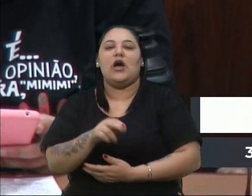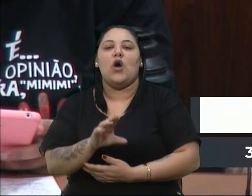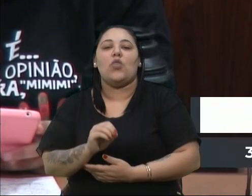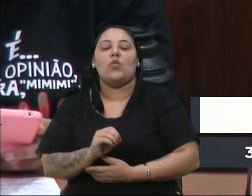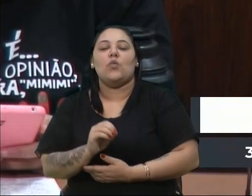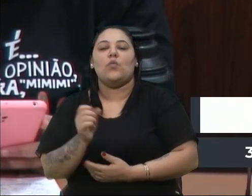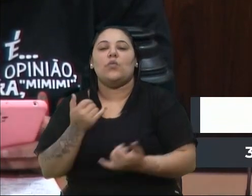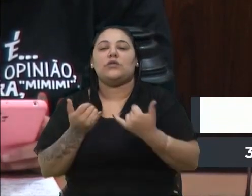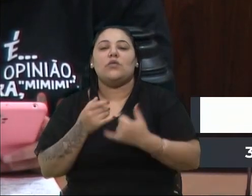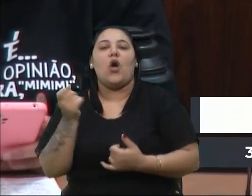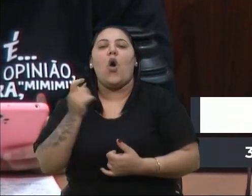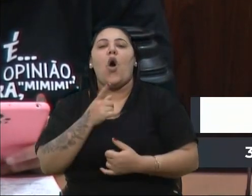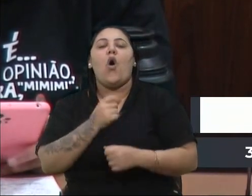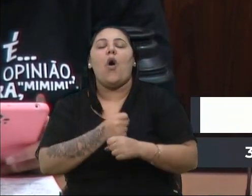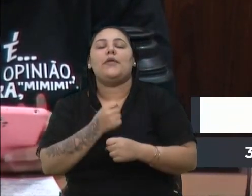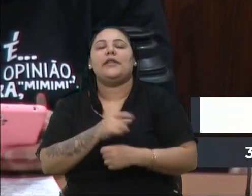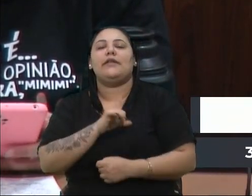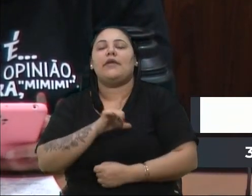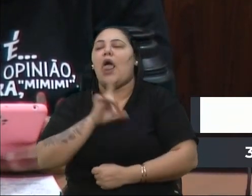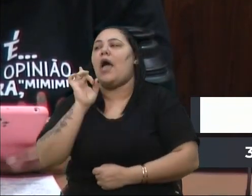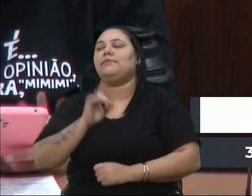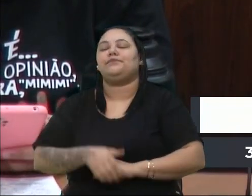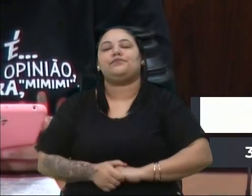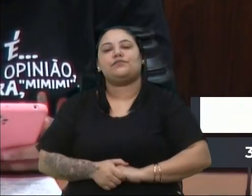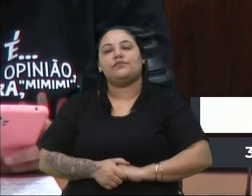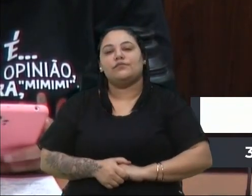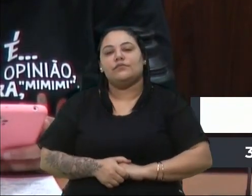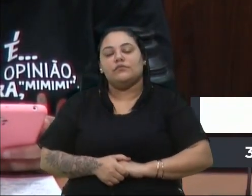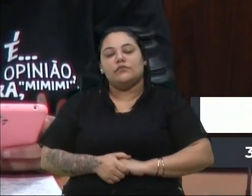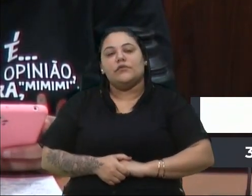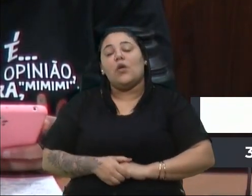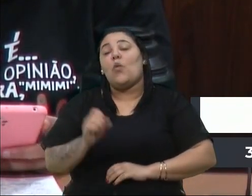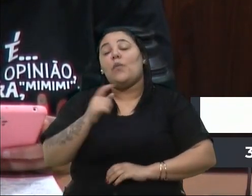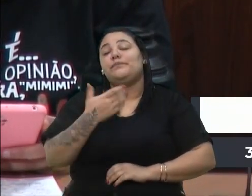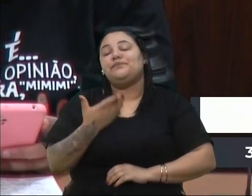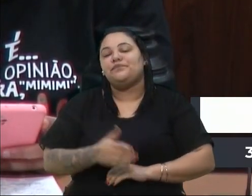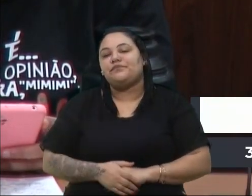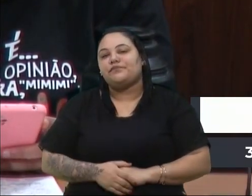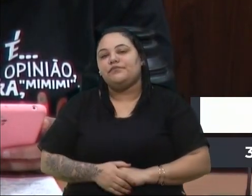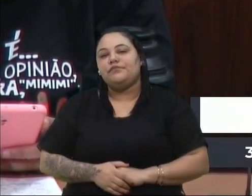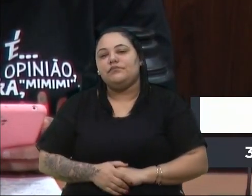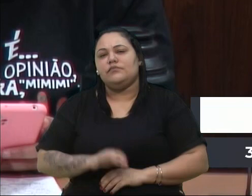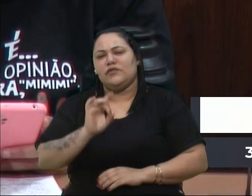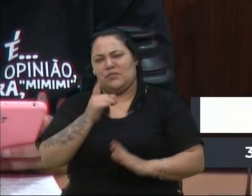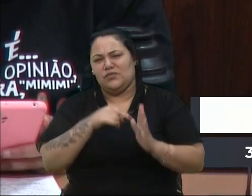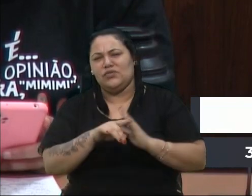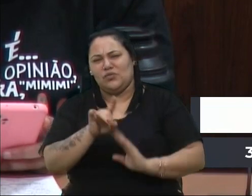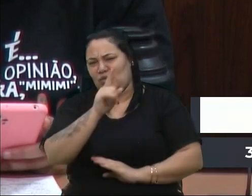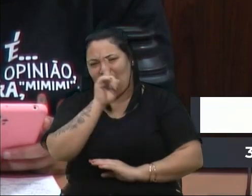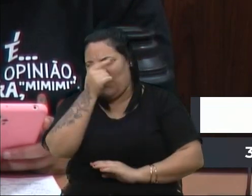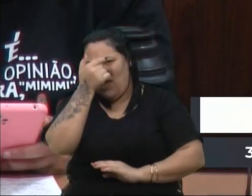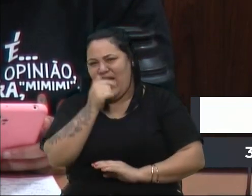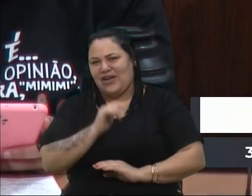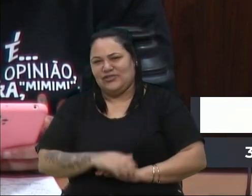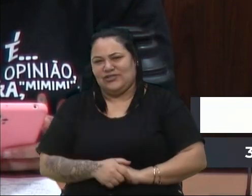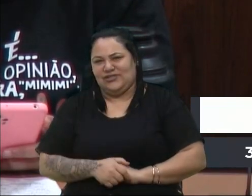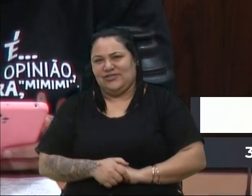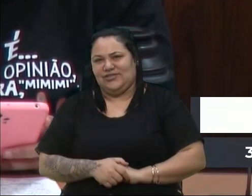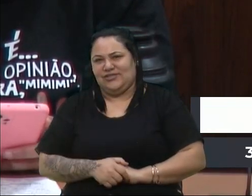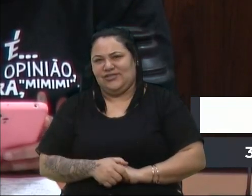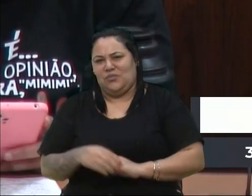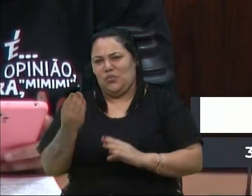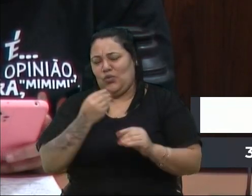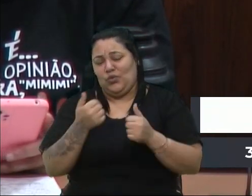governo municipal lá no Serrano? O senhor que é um comunitarista e conhece tão bem. Então, só a minha pergunta, se o senhor não acha que soa eleitoral